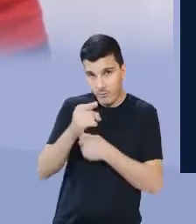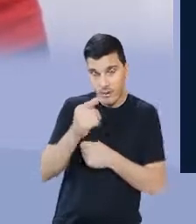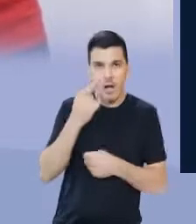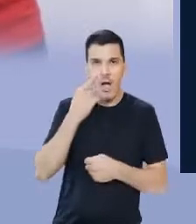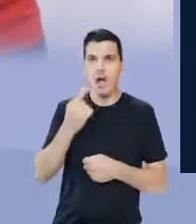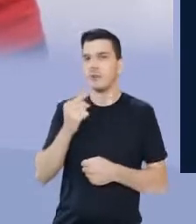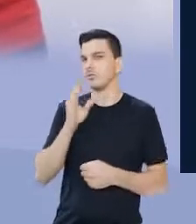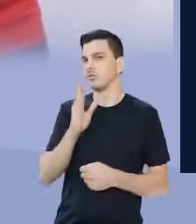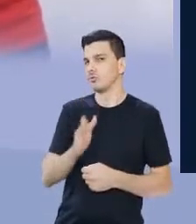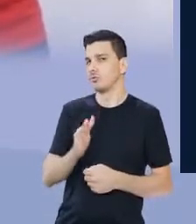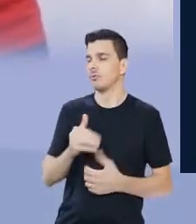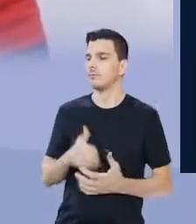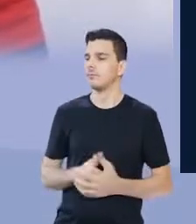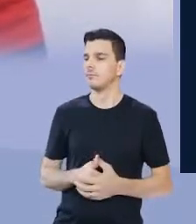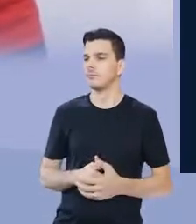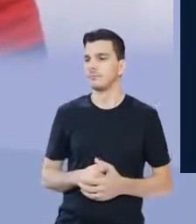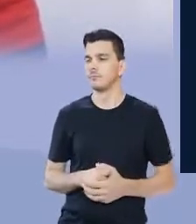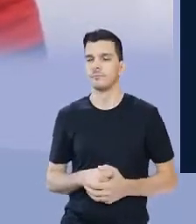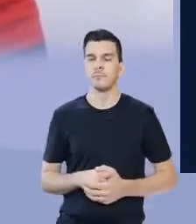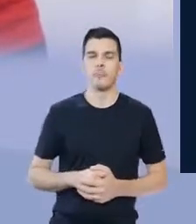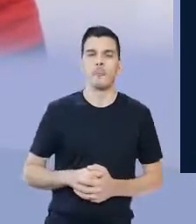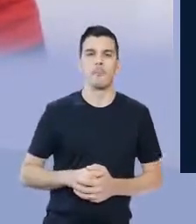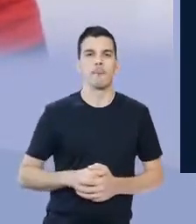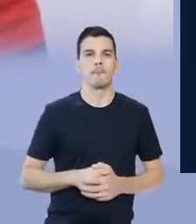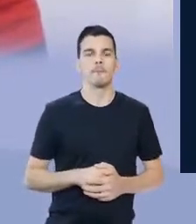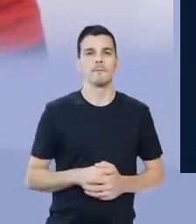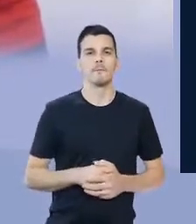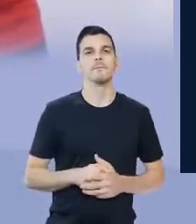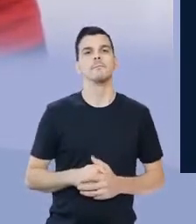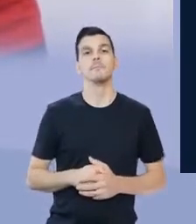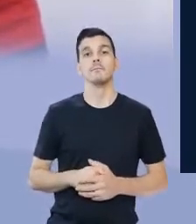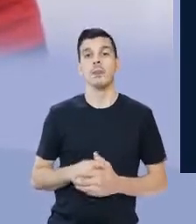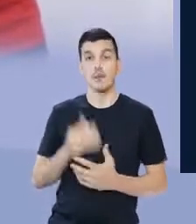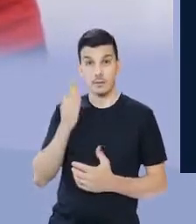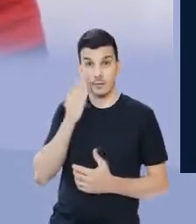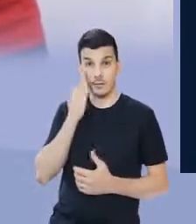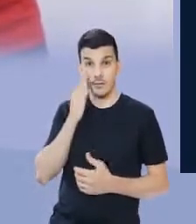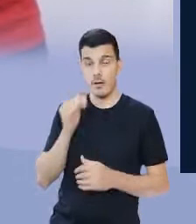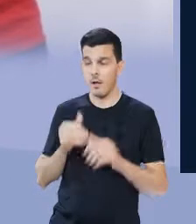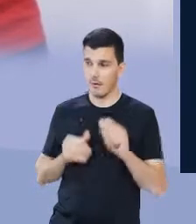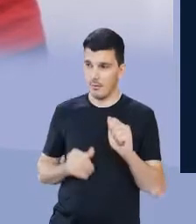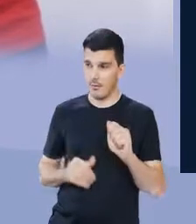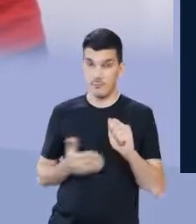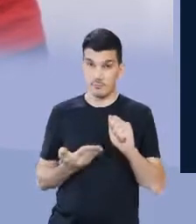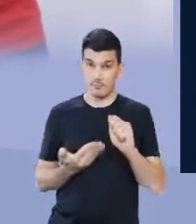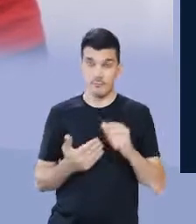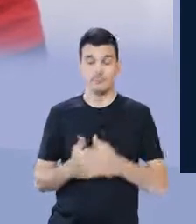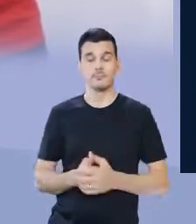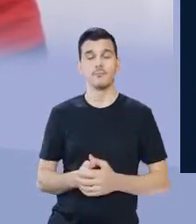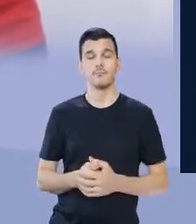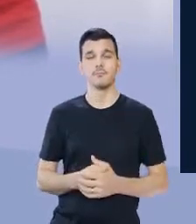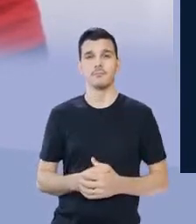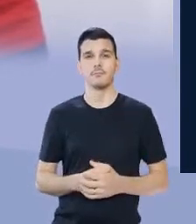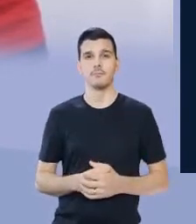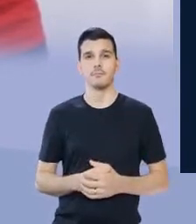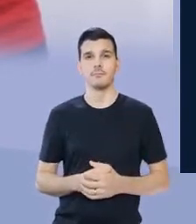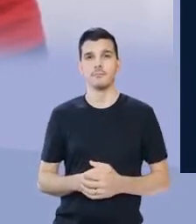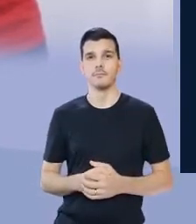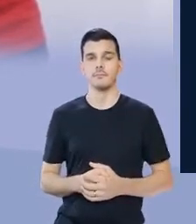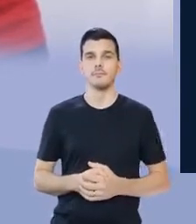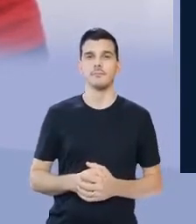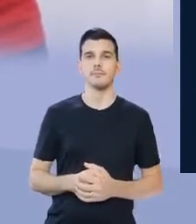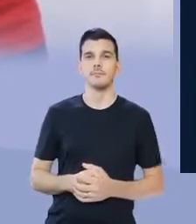enganado. Isso não vai acontecer com você, porque você sabe que é a letra A. É o thought. Think,